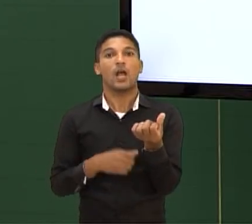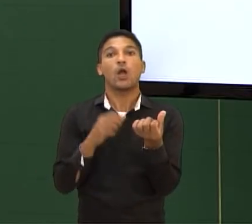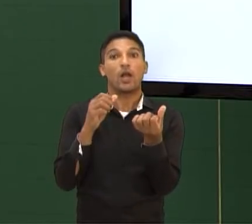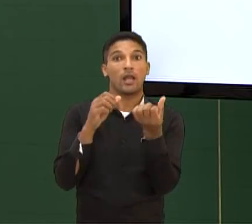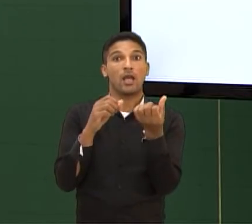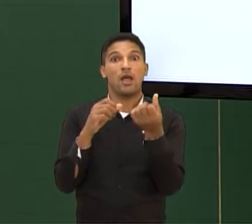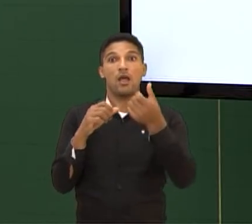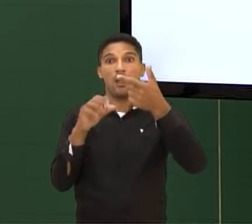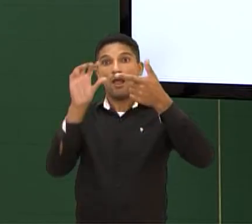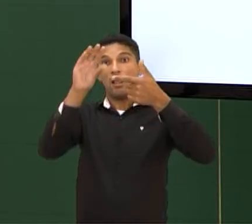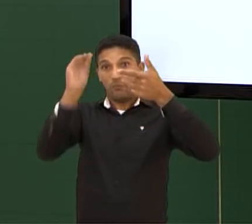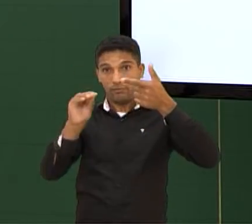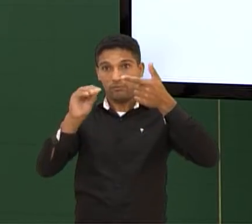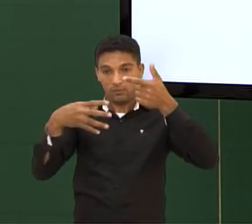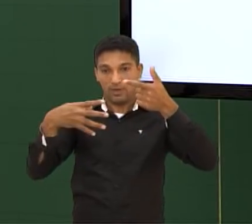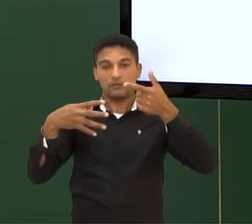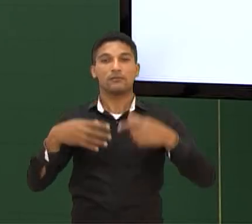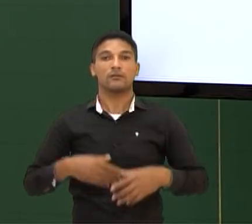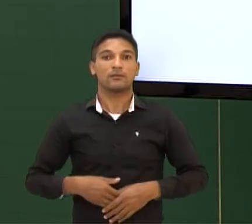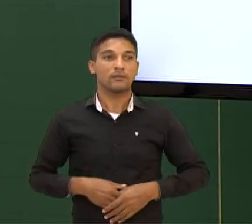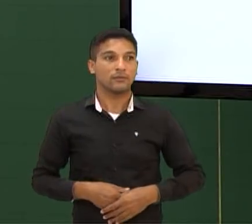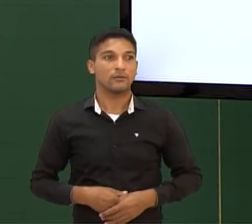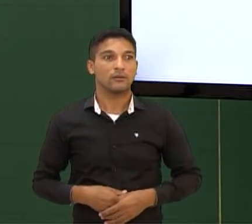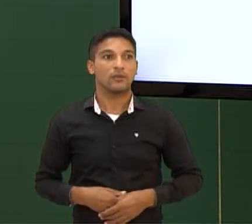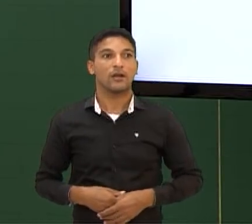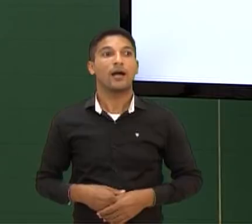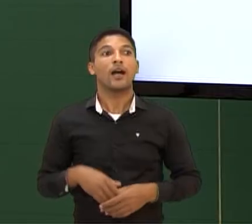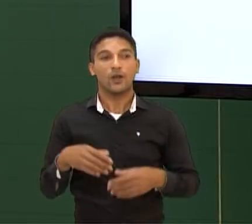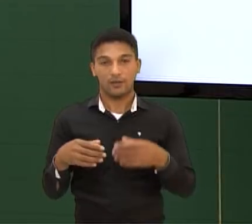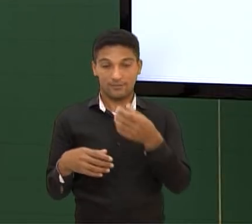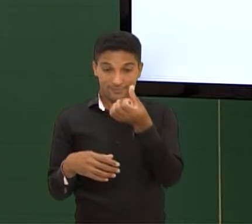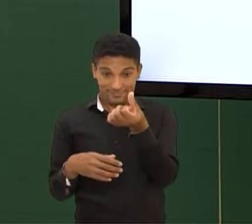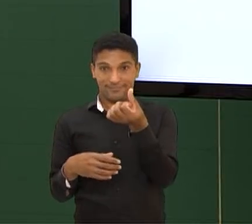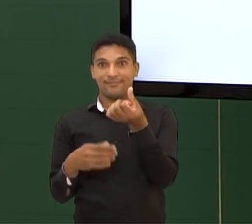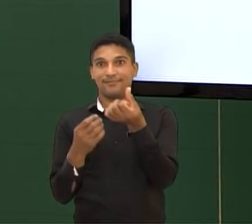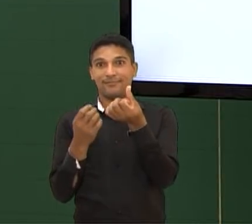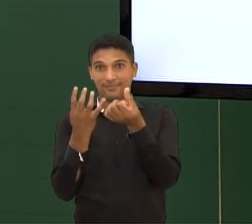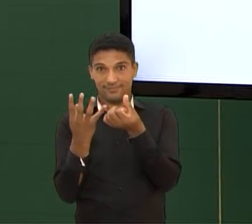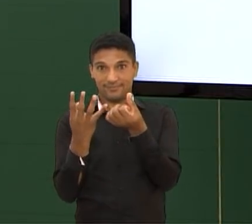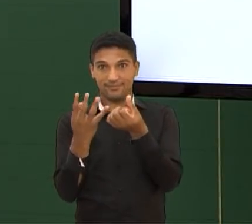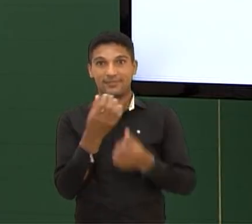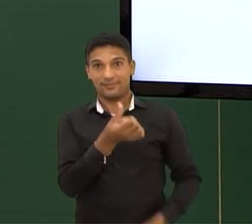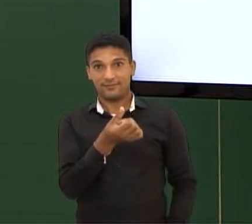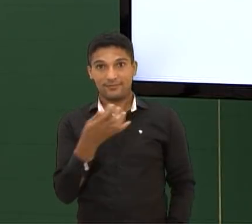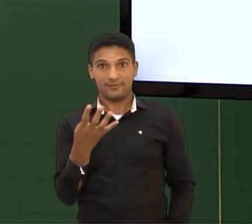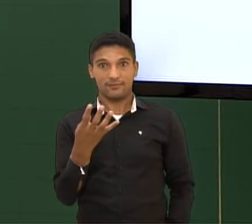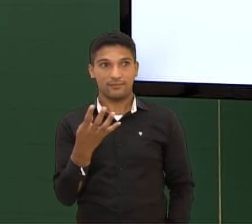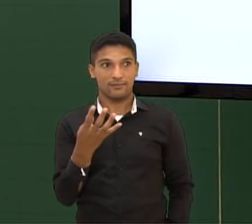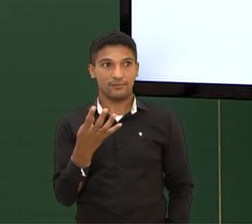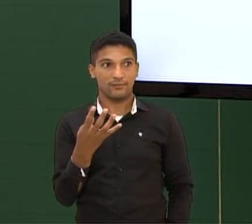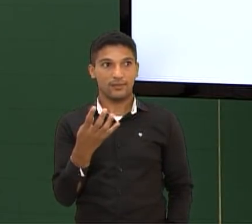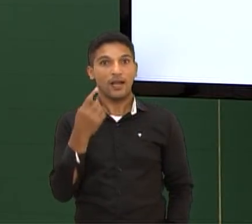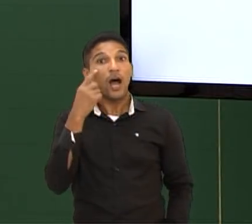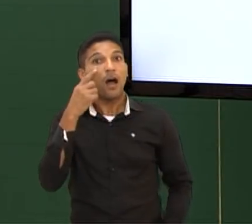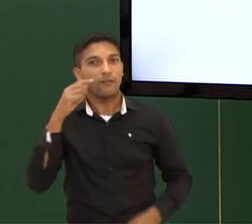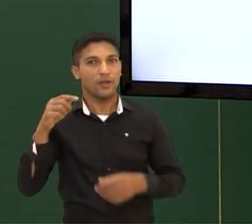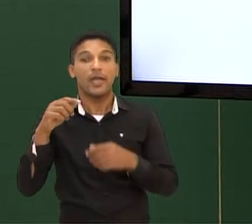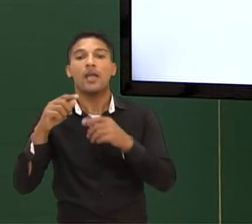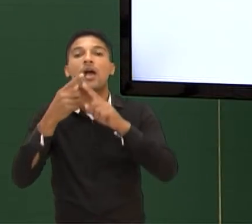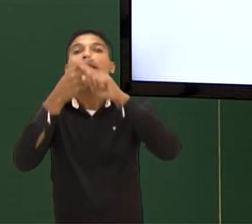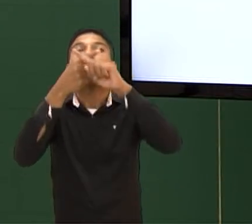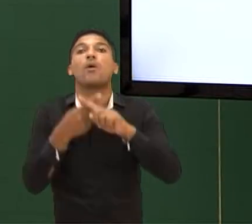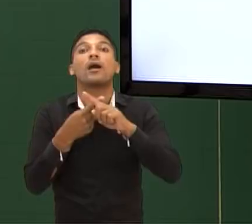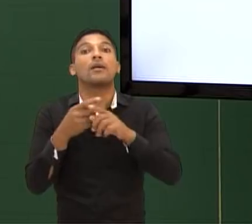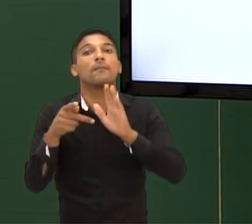o 4. Agora eu tenho o quê? 64. Nossa, em qual tabuada? Estou vendo na tabuada do